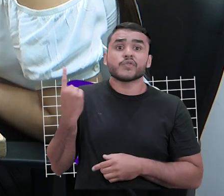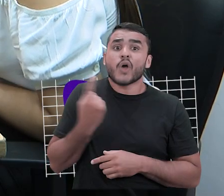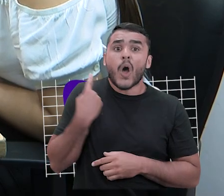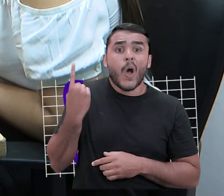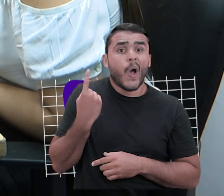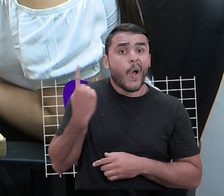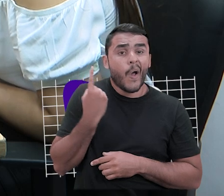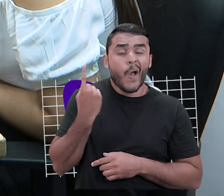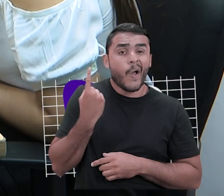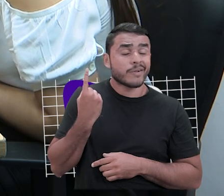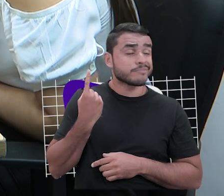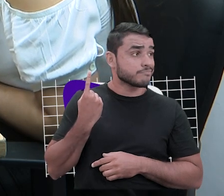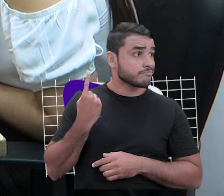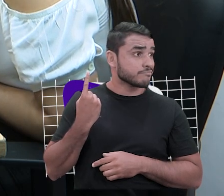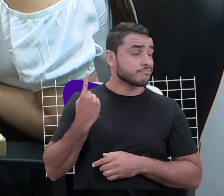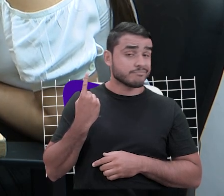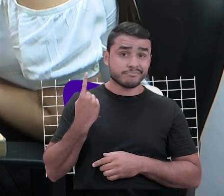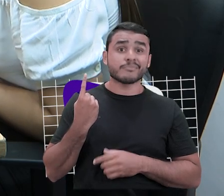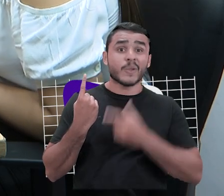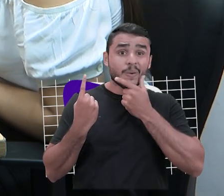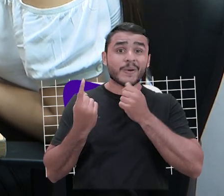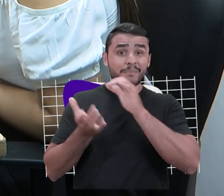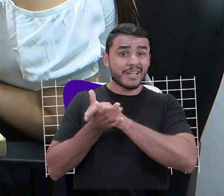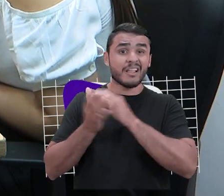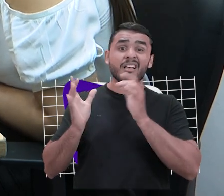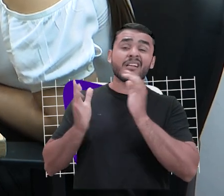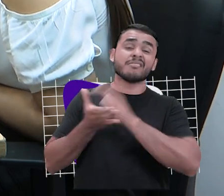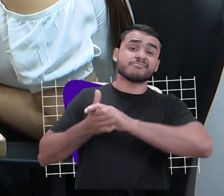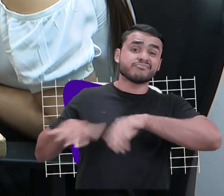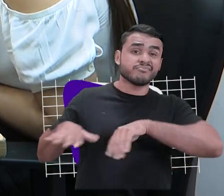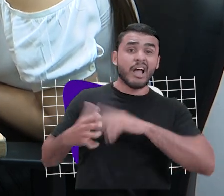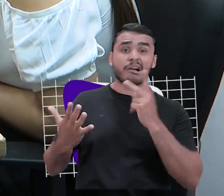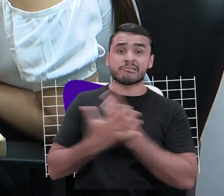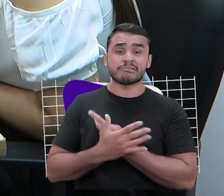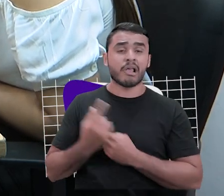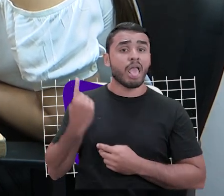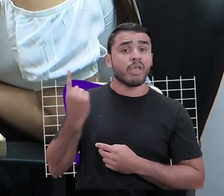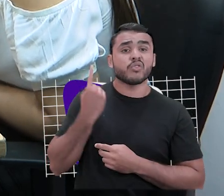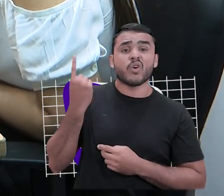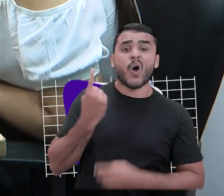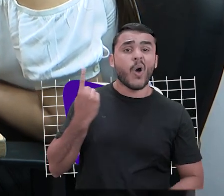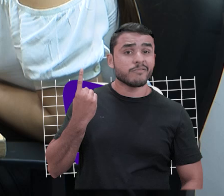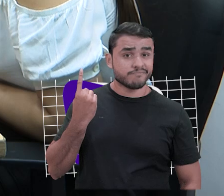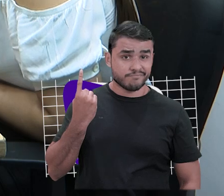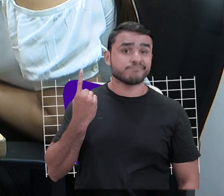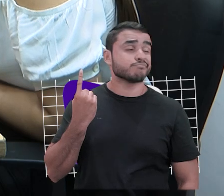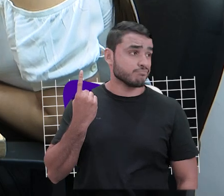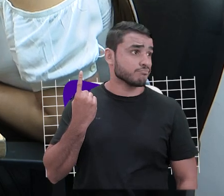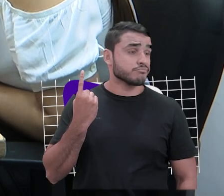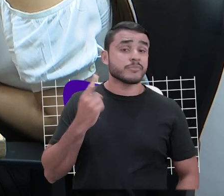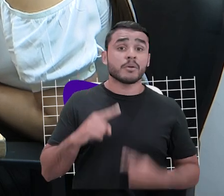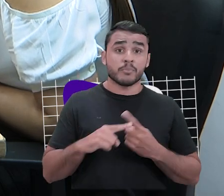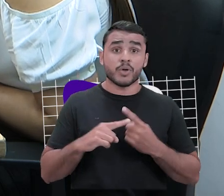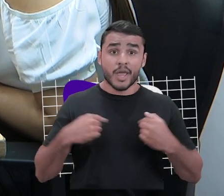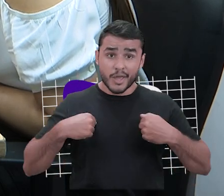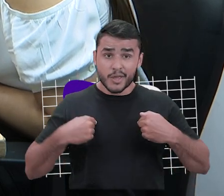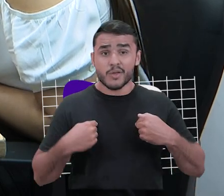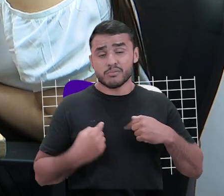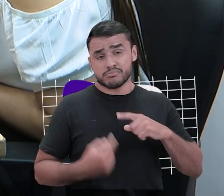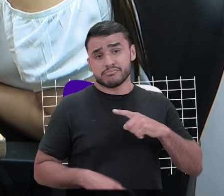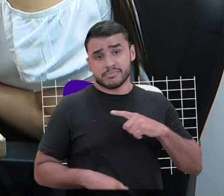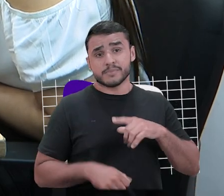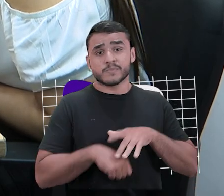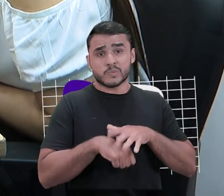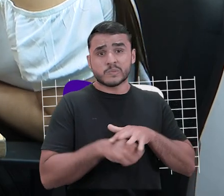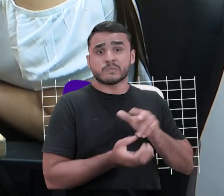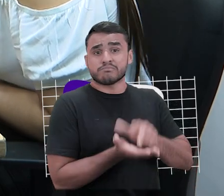do seu conhecimento, que não era tão vasto na época, porque eu fui uma criança com epilepsia também,